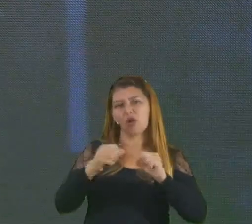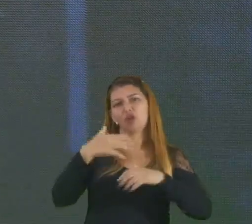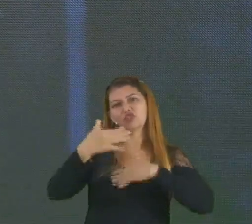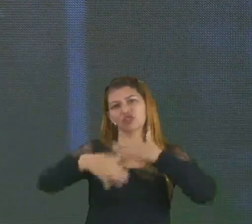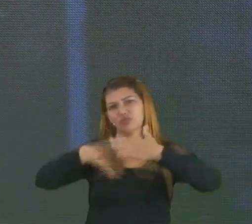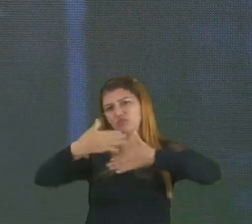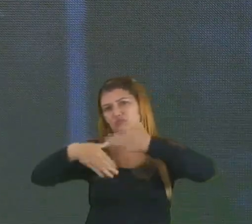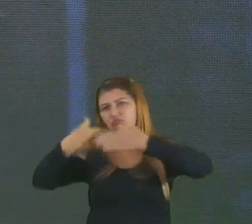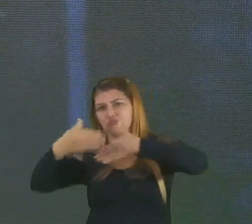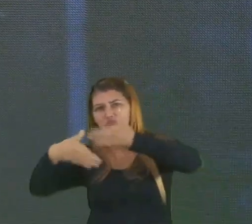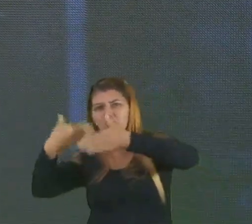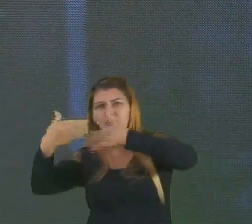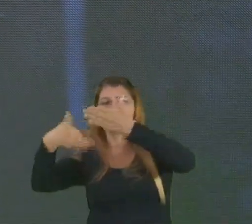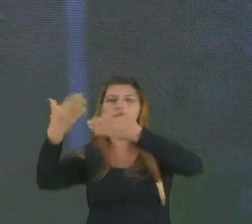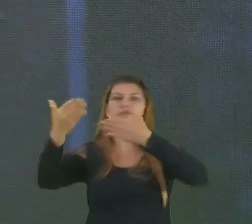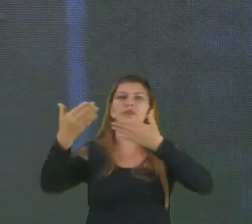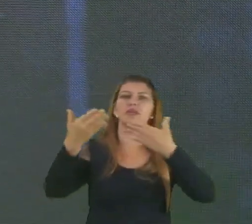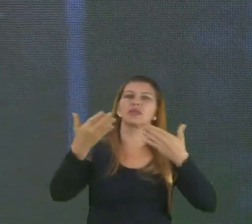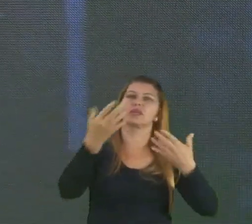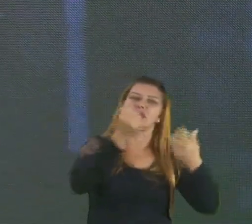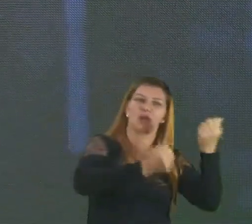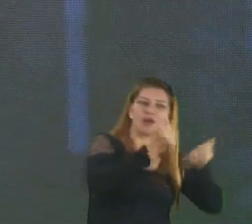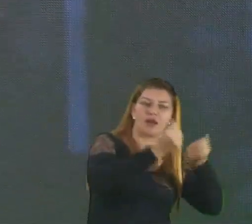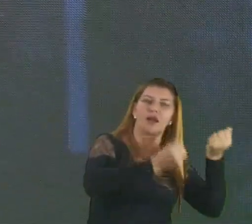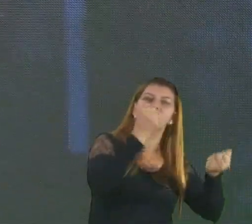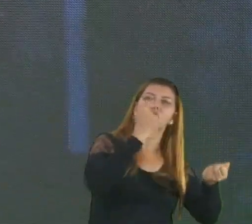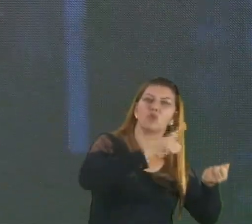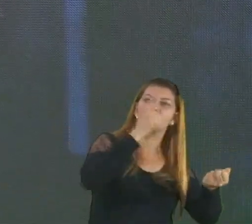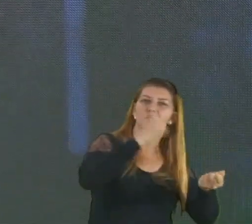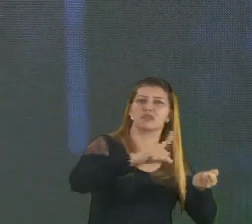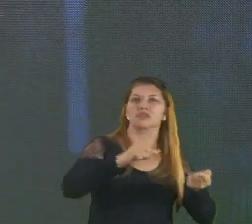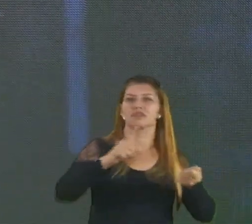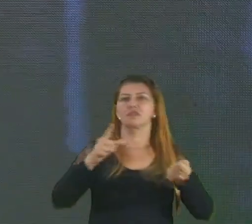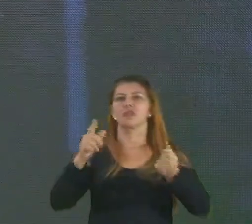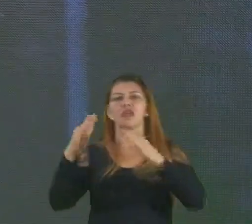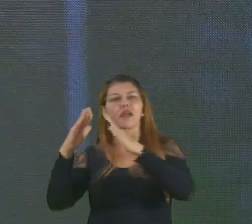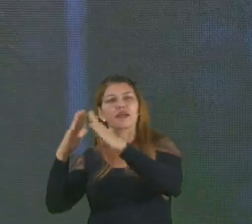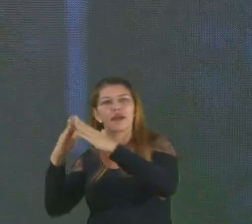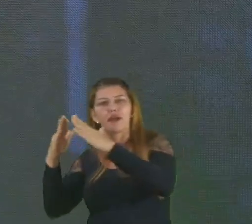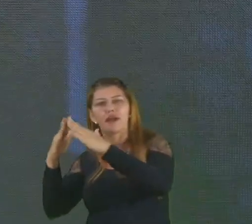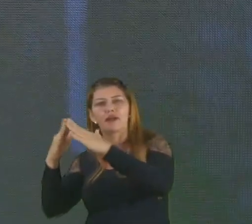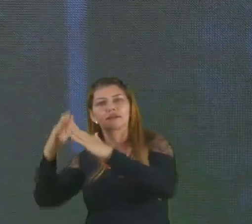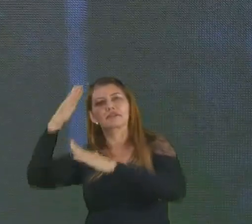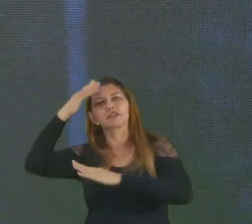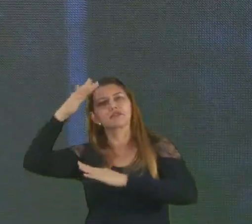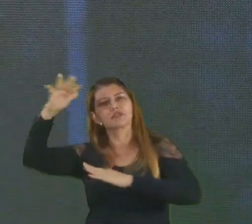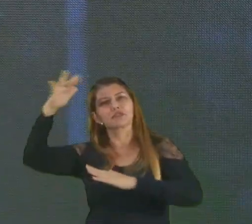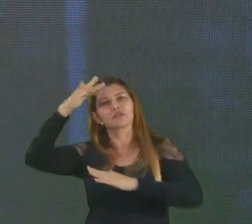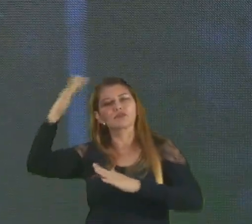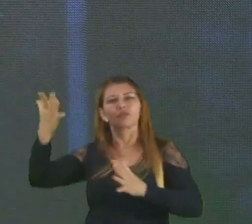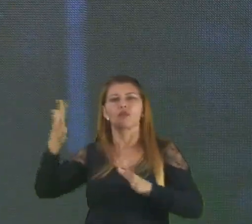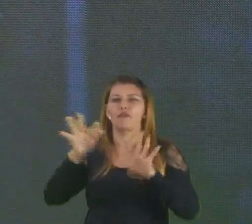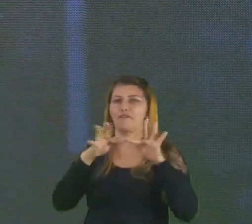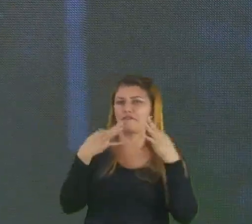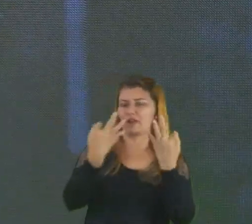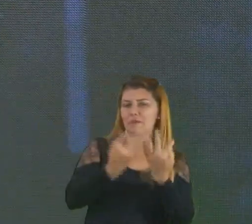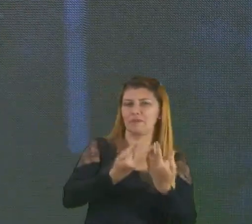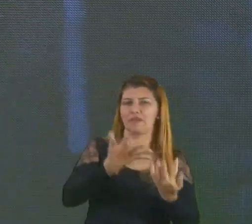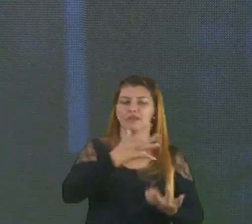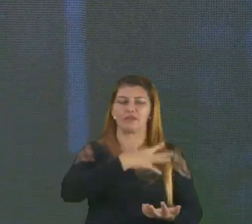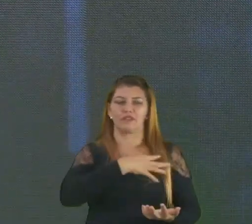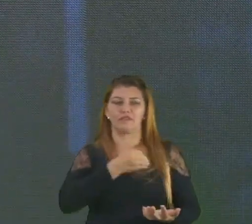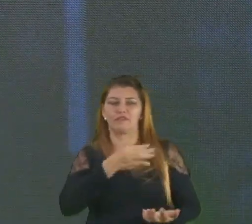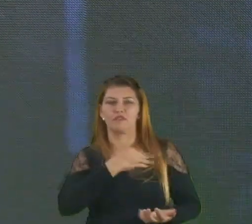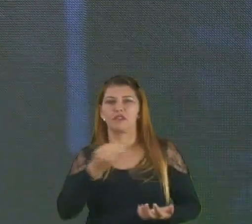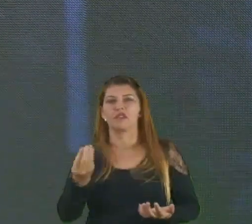o carro que você sonha, ter a casa que você sonha, ter família, filhos, conquistar